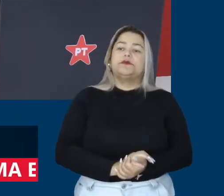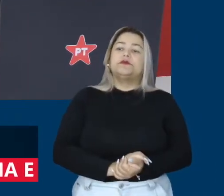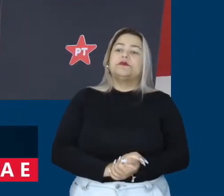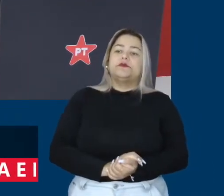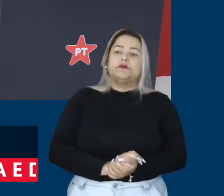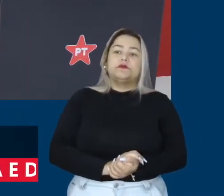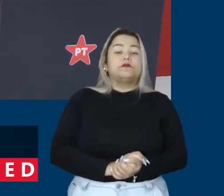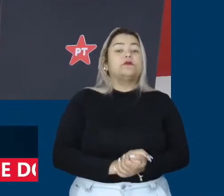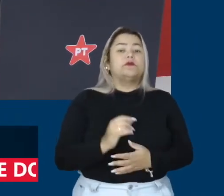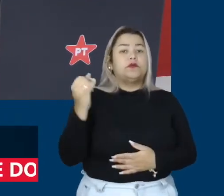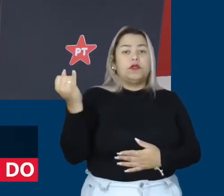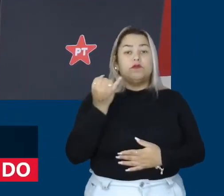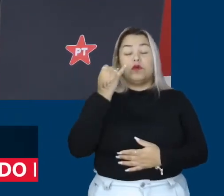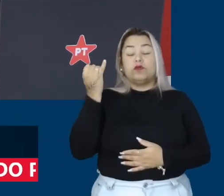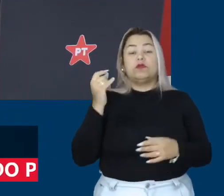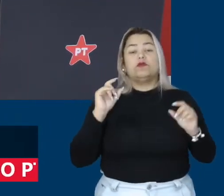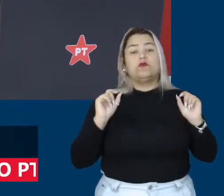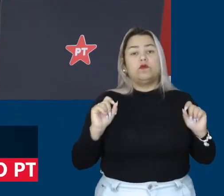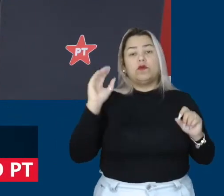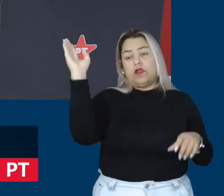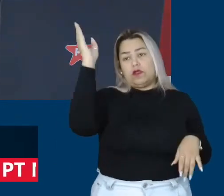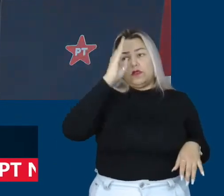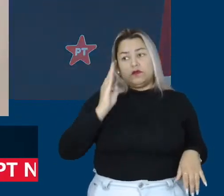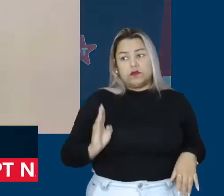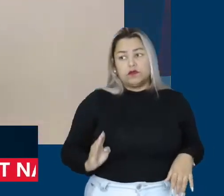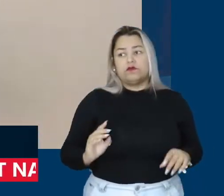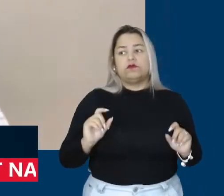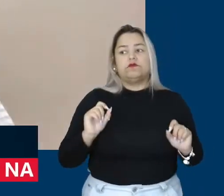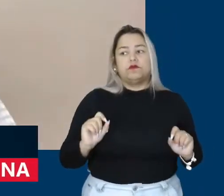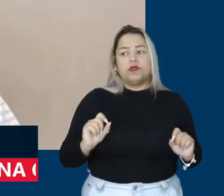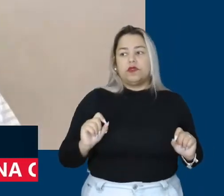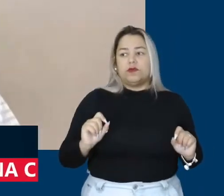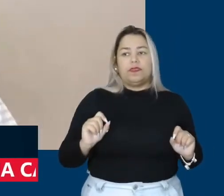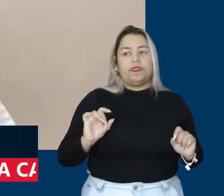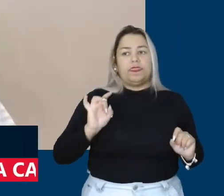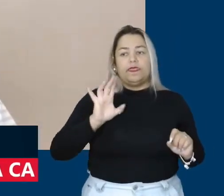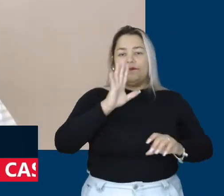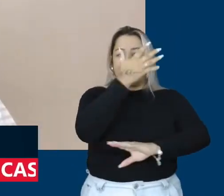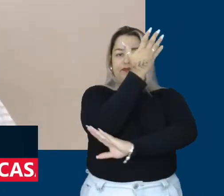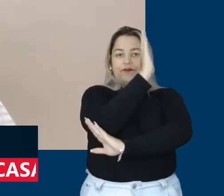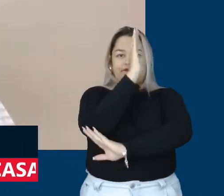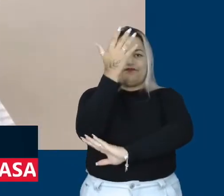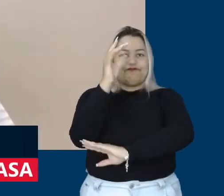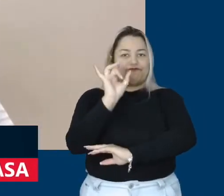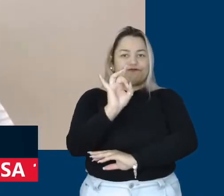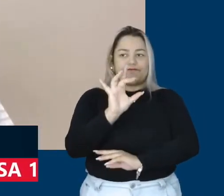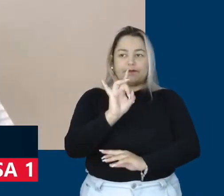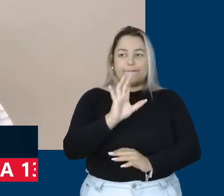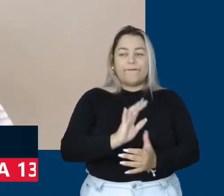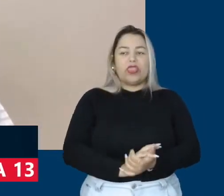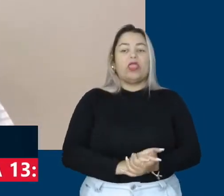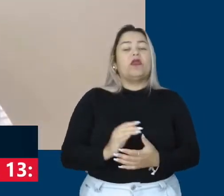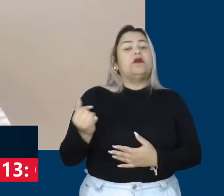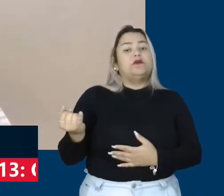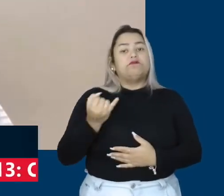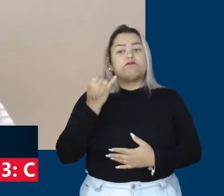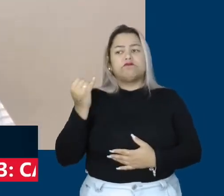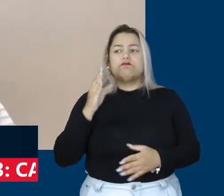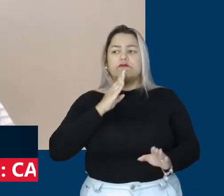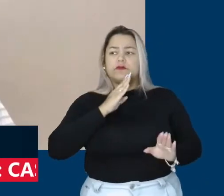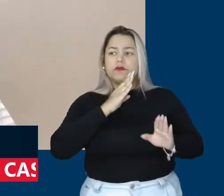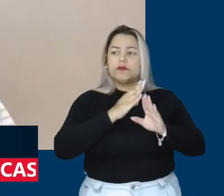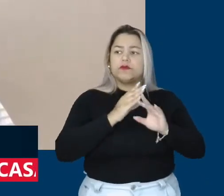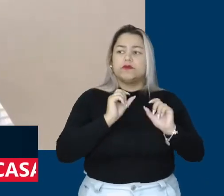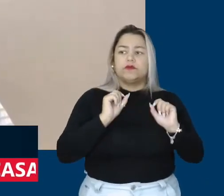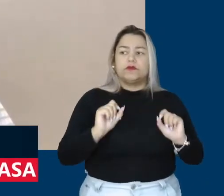questão importante, né? O Brasil e a questão ambiental não é só a Amazônia, a despeito da importância, da centralidade